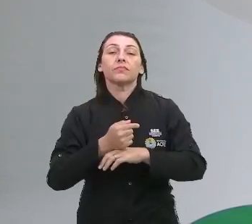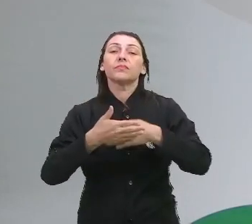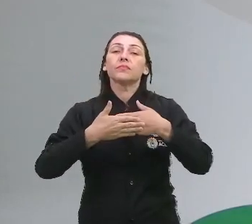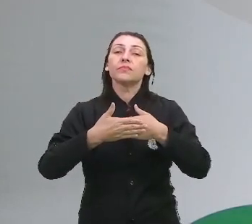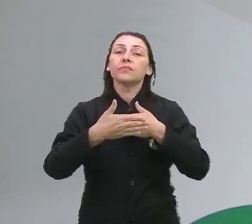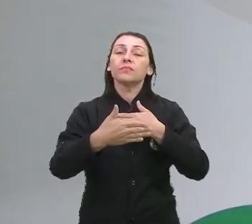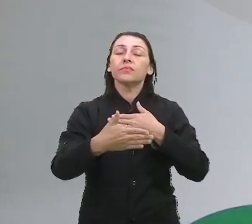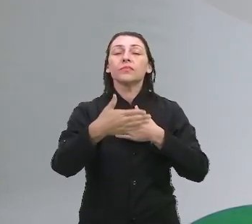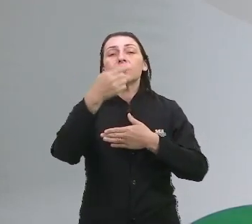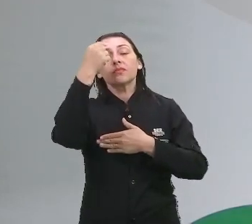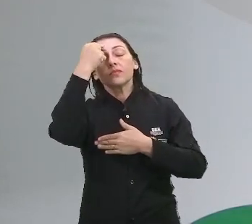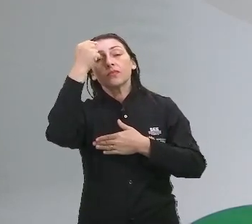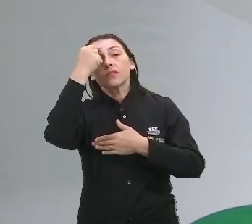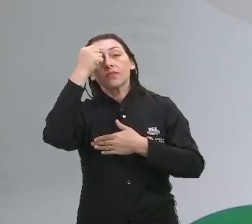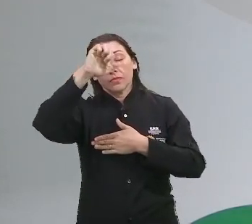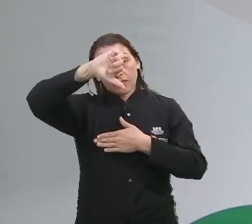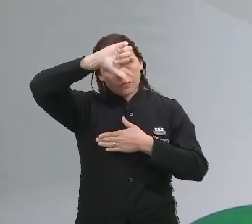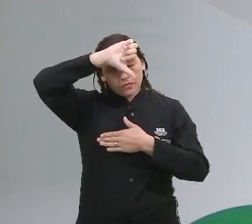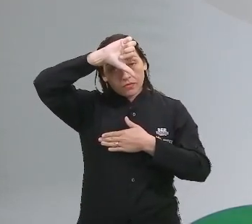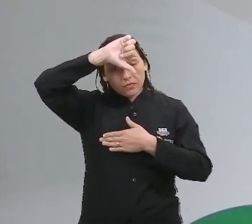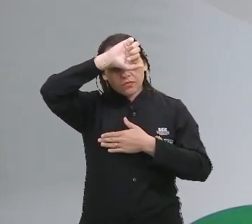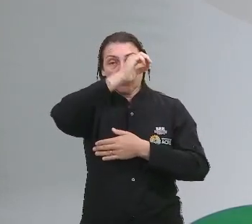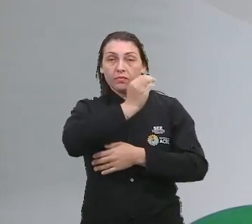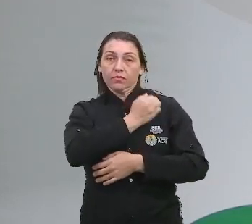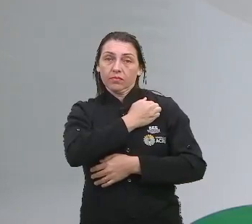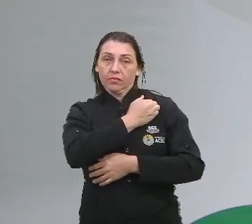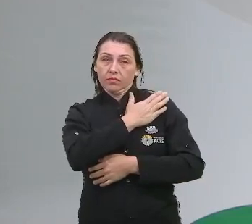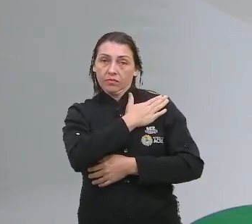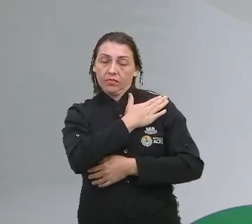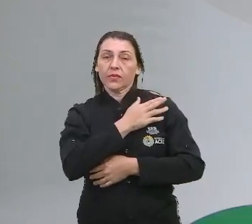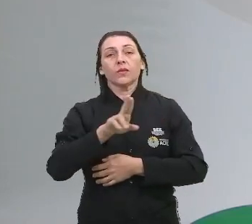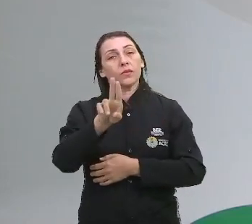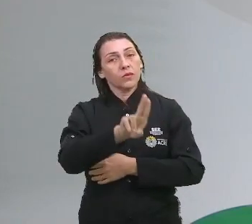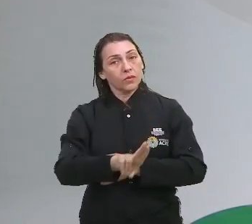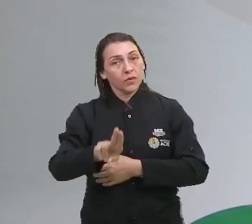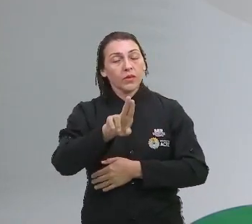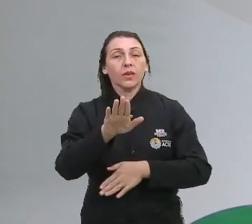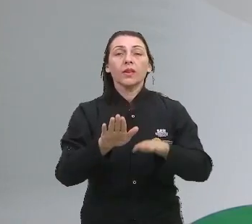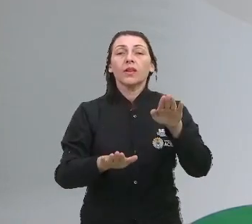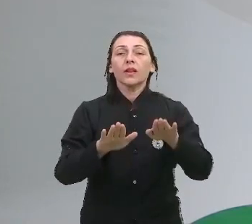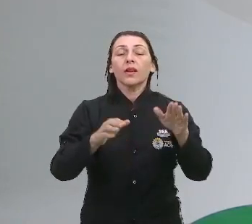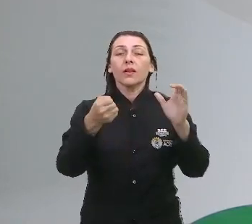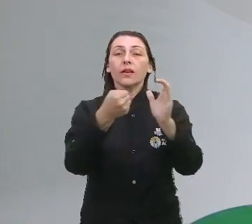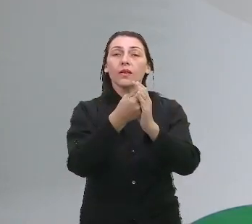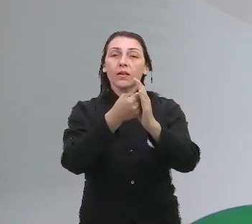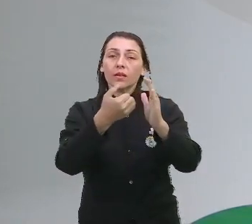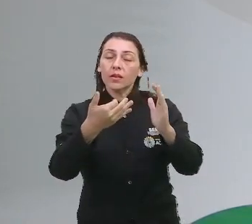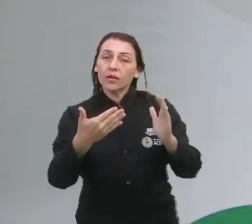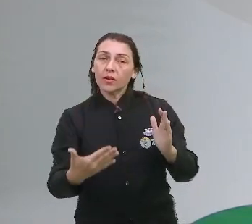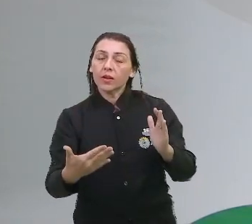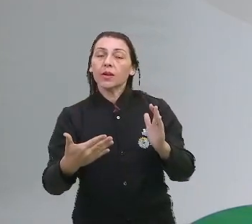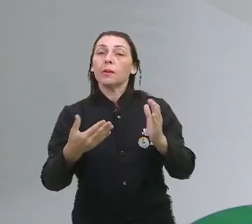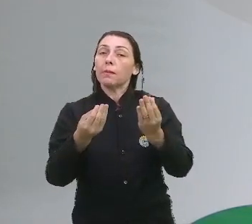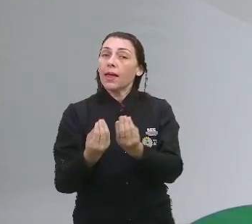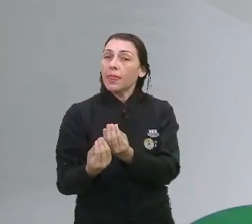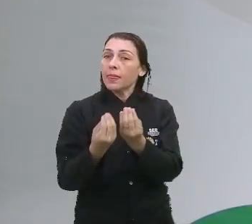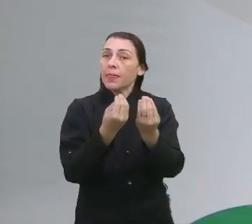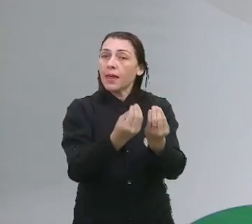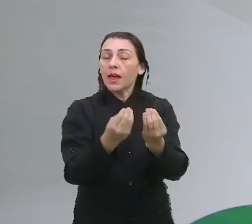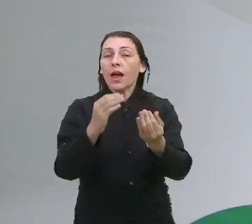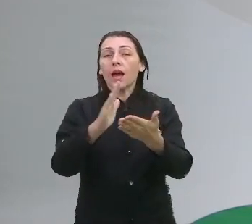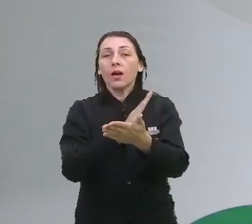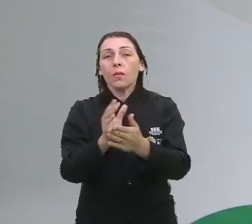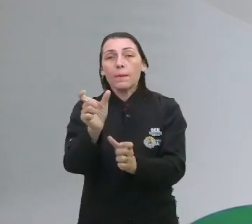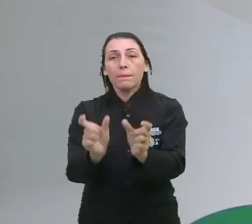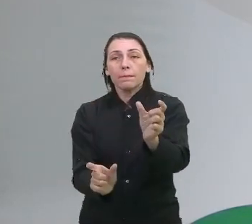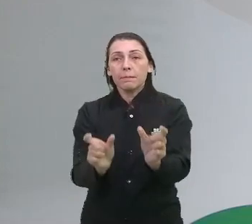do pressuposto que estereótipos e o preconceito vão utilizar determinada característica para atribuir a determinada